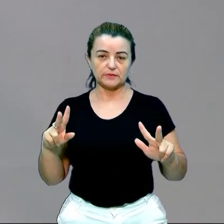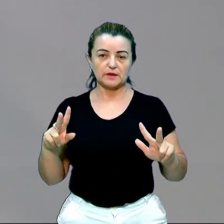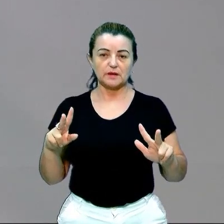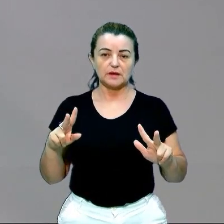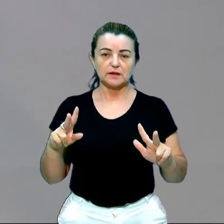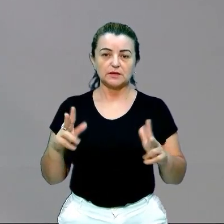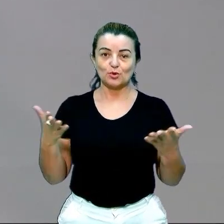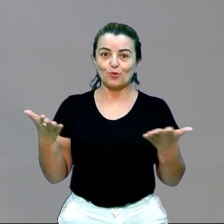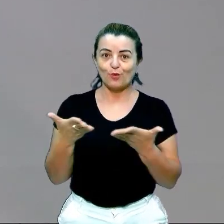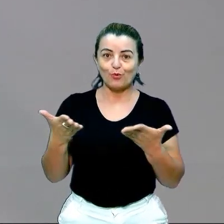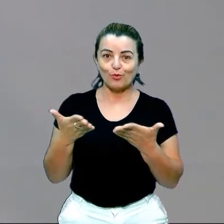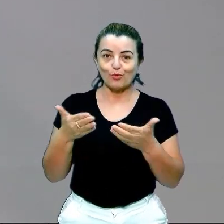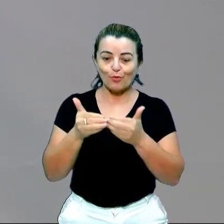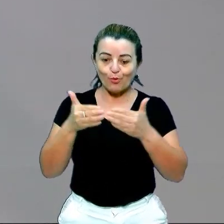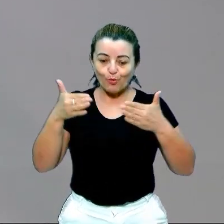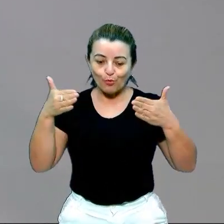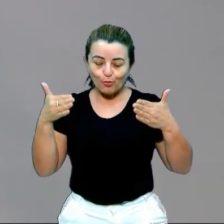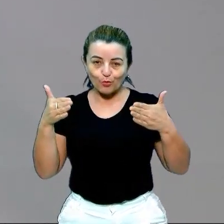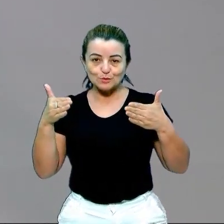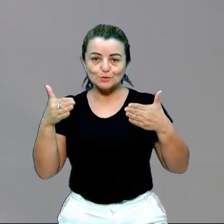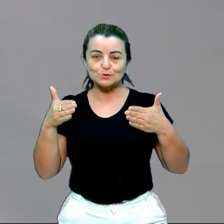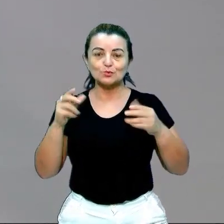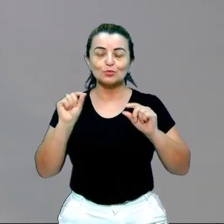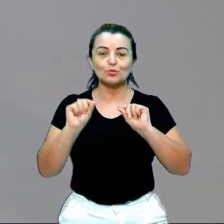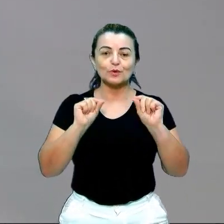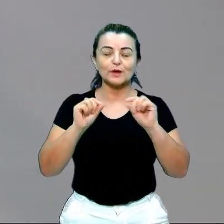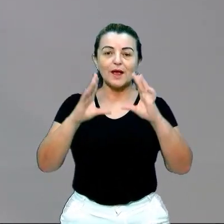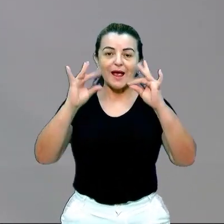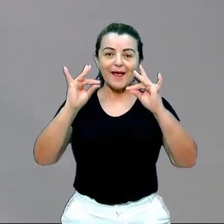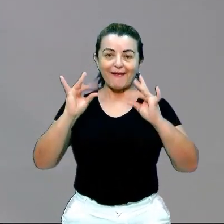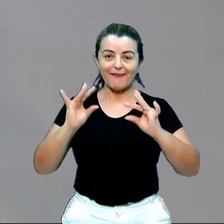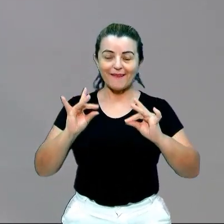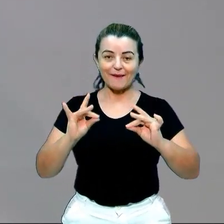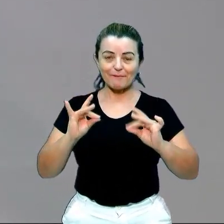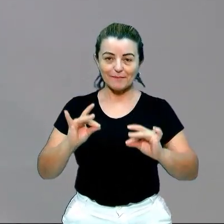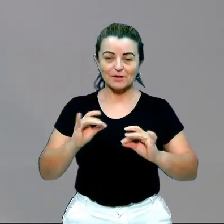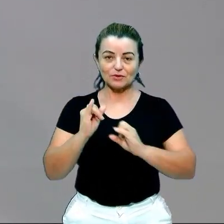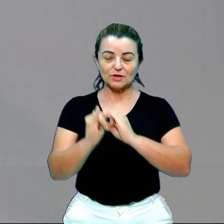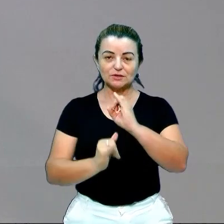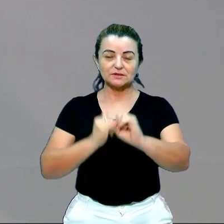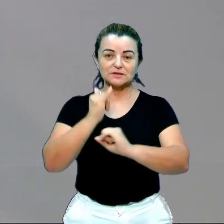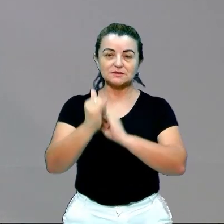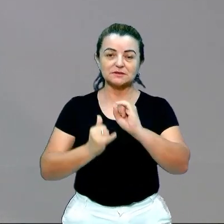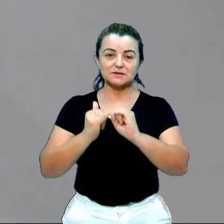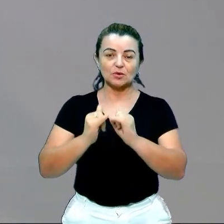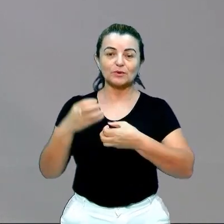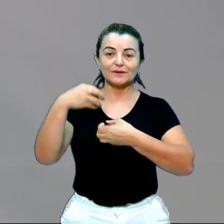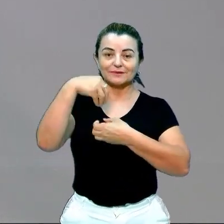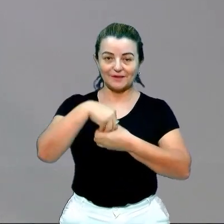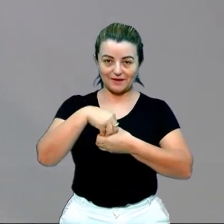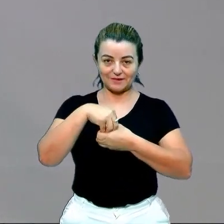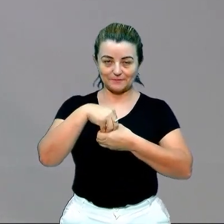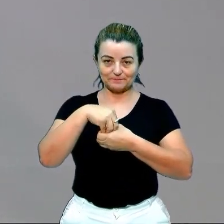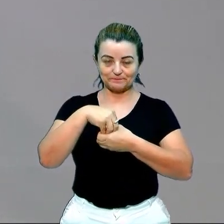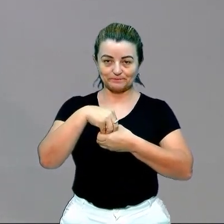últimas descobertas com os elementos de transição interna, lá com um cientistazinho